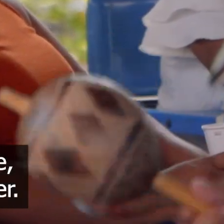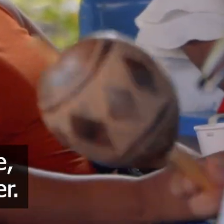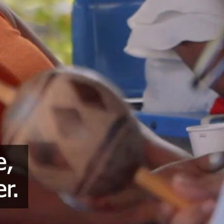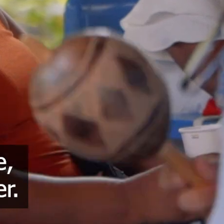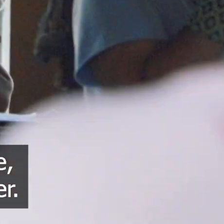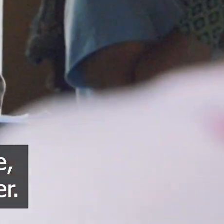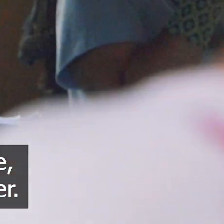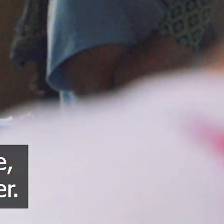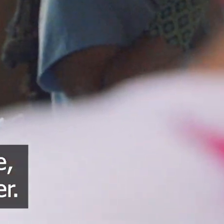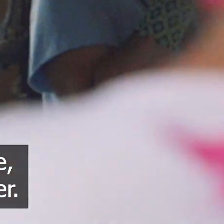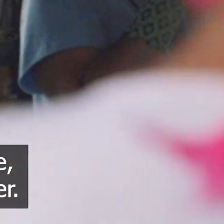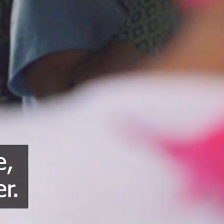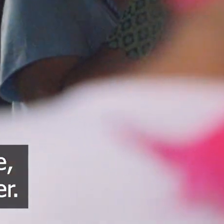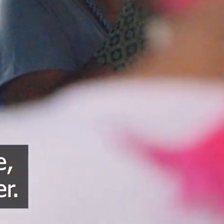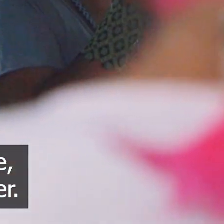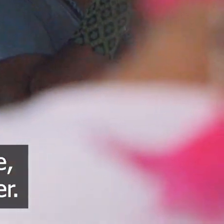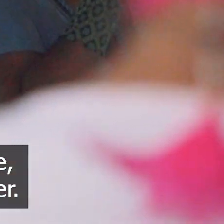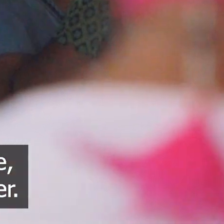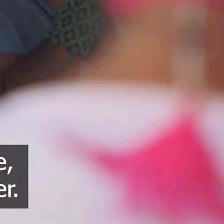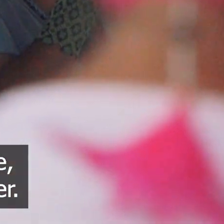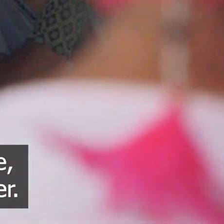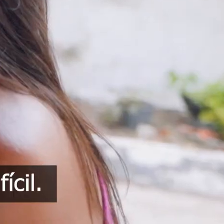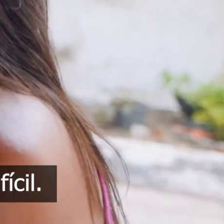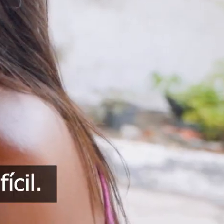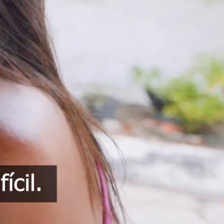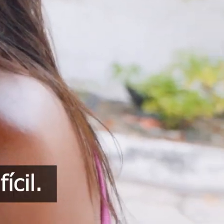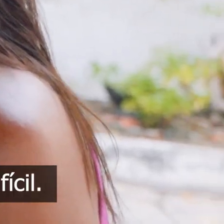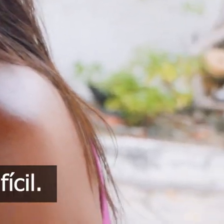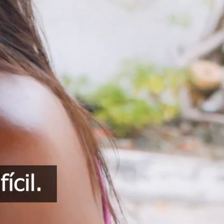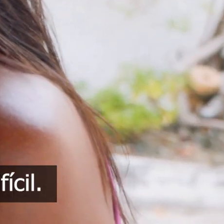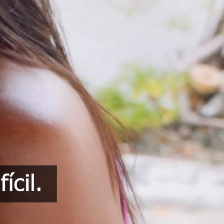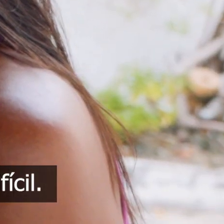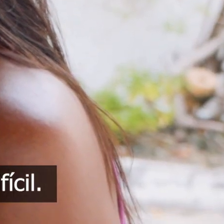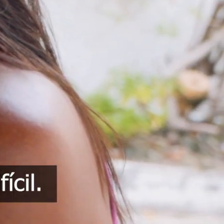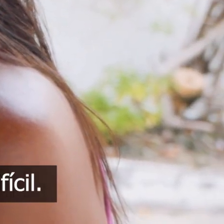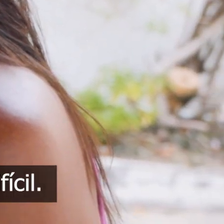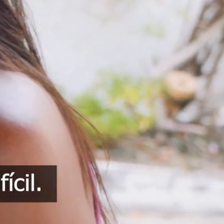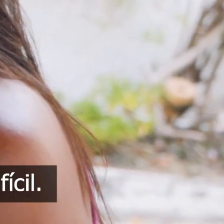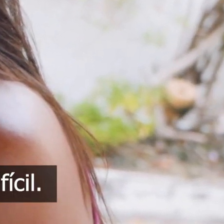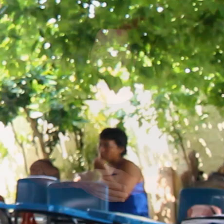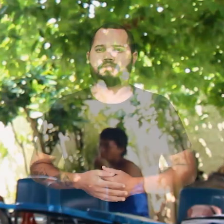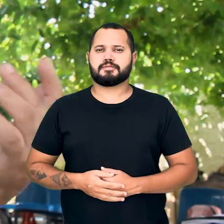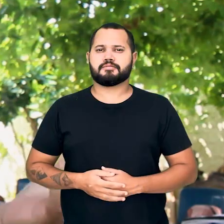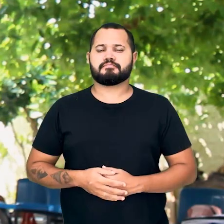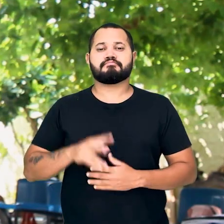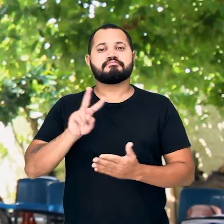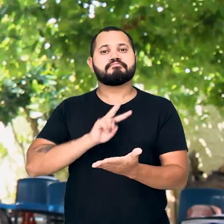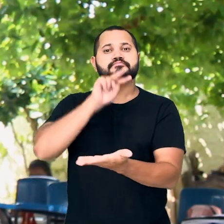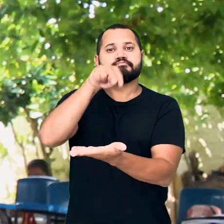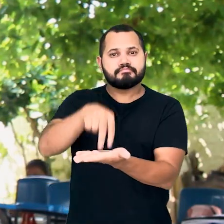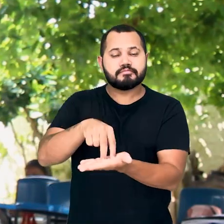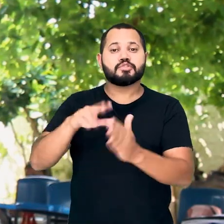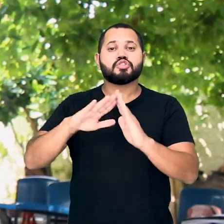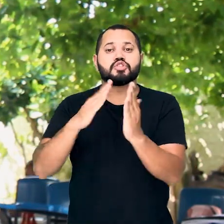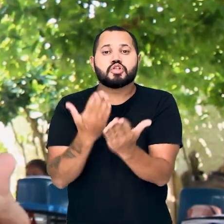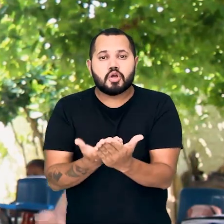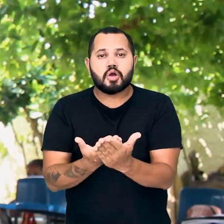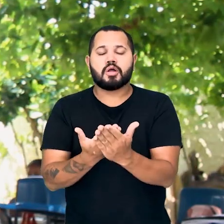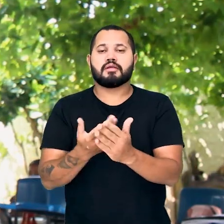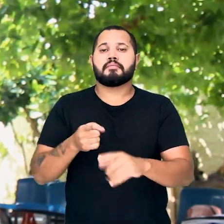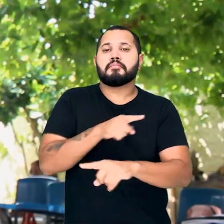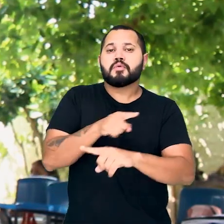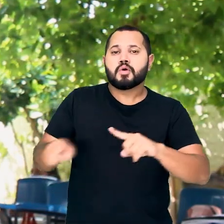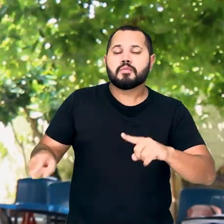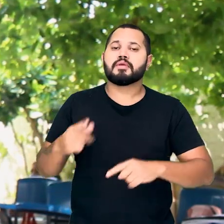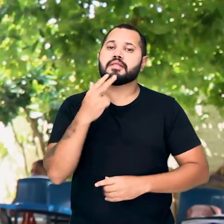não serve, isso não tem que, a gente tem que esquecer aí. Assim a gente foi aprendendo, mas foi difícil. Quando a gente chega dentro da missão, da